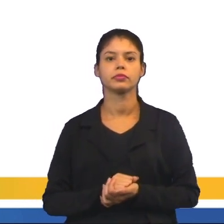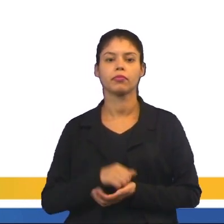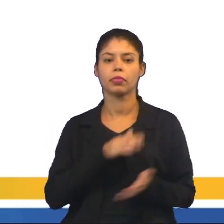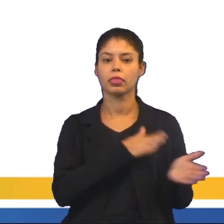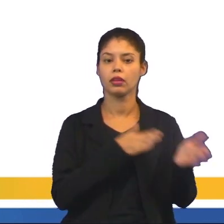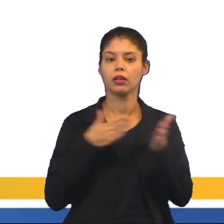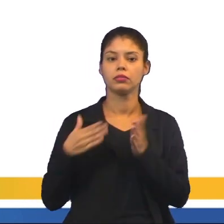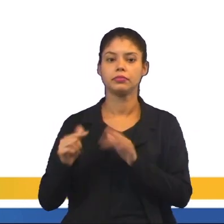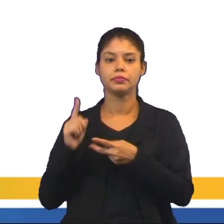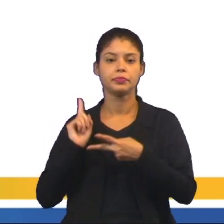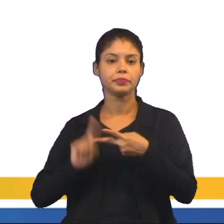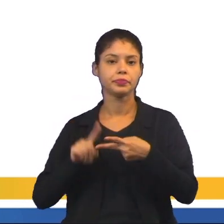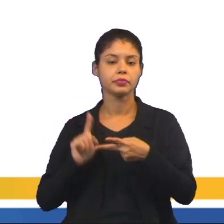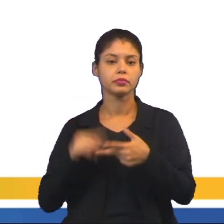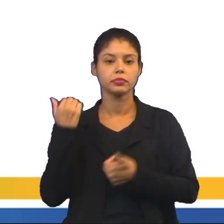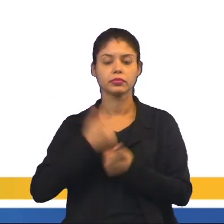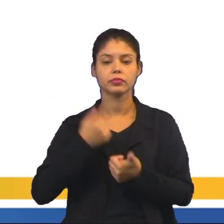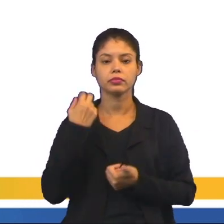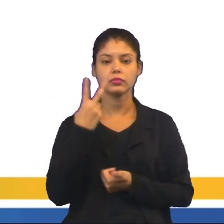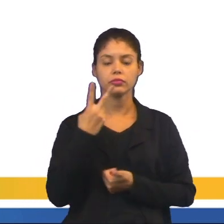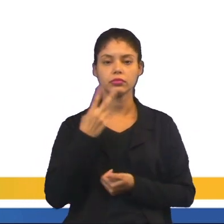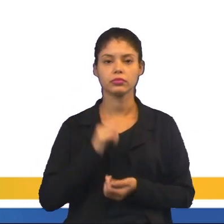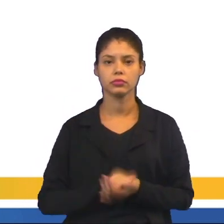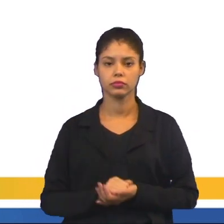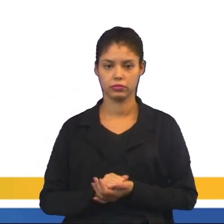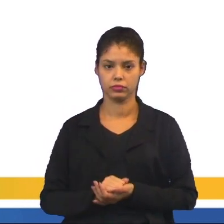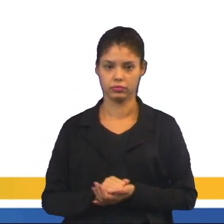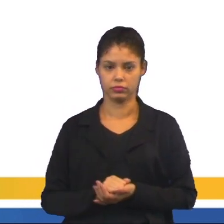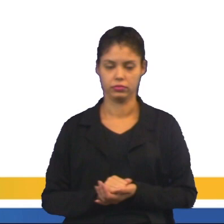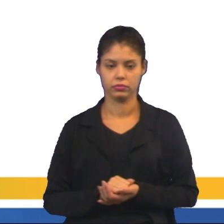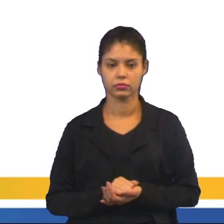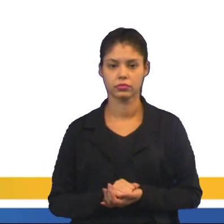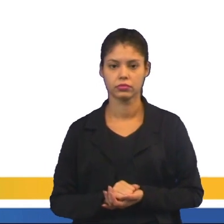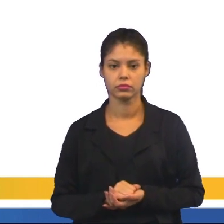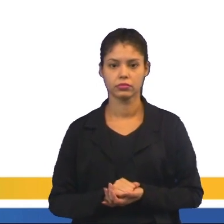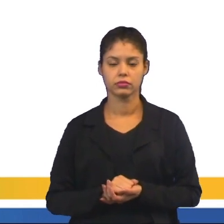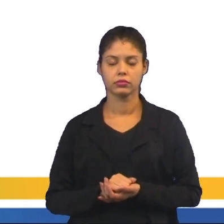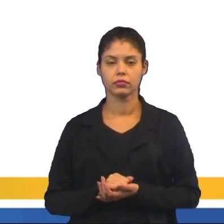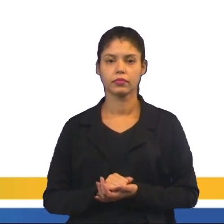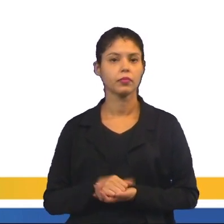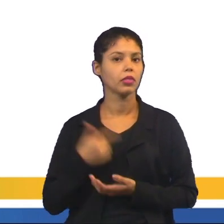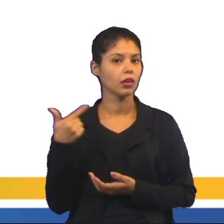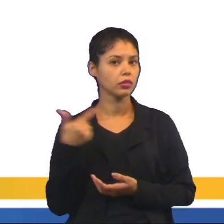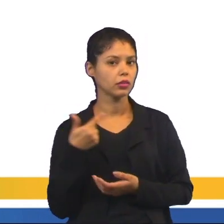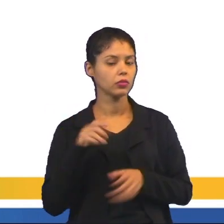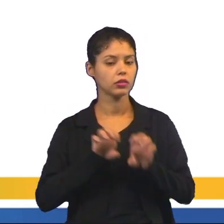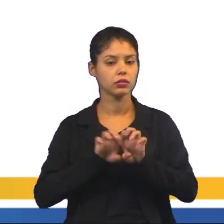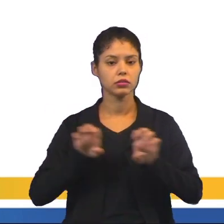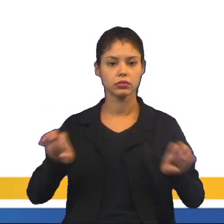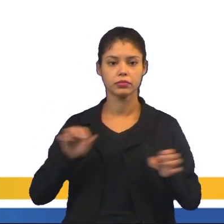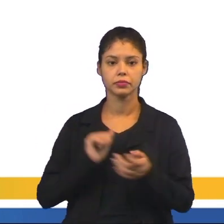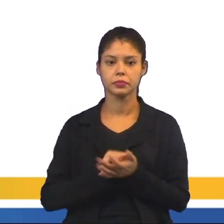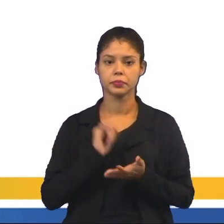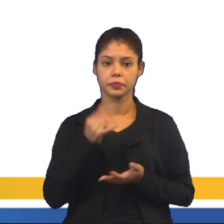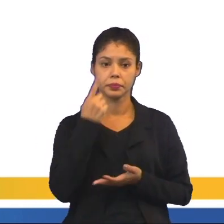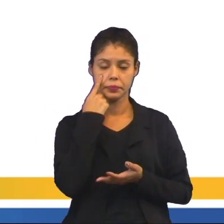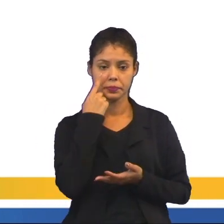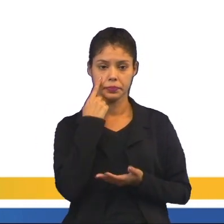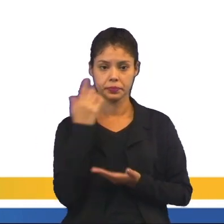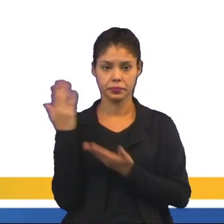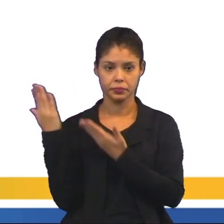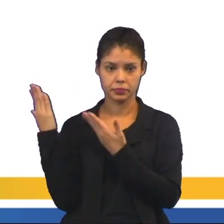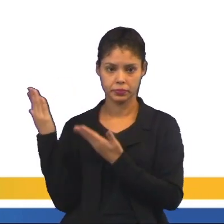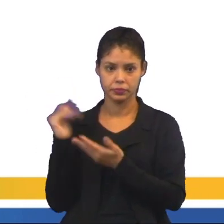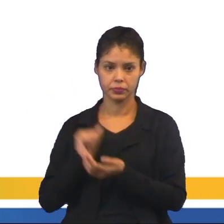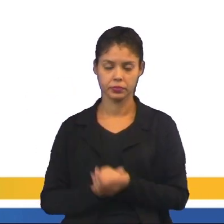segundo passo, substituir o 2, a parte 2, que é a segunda equação. Se eu olhar na parte